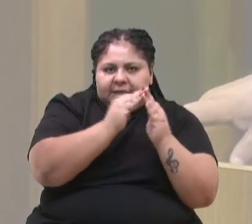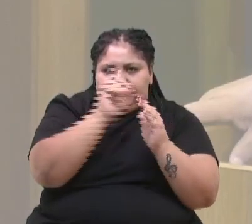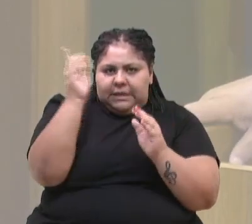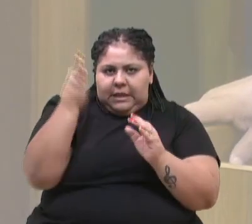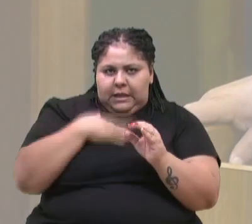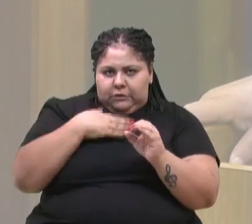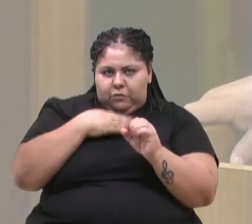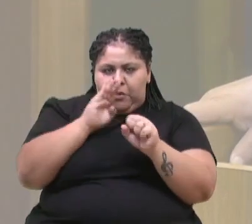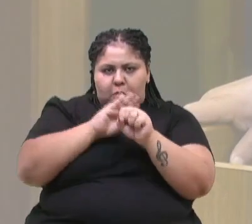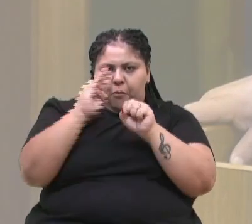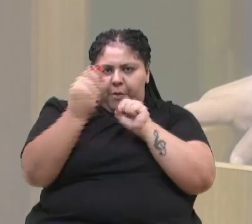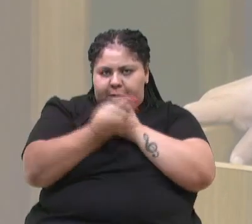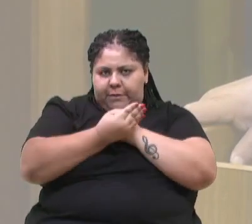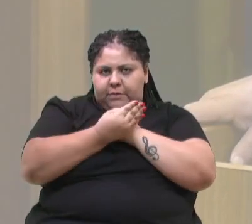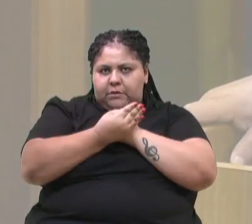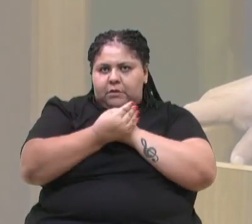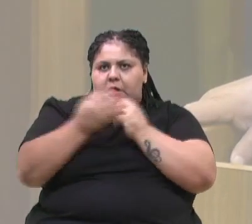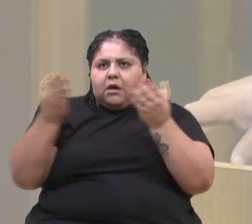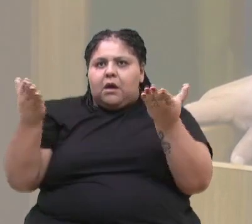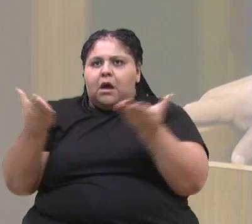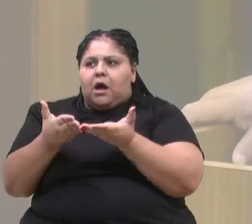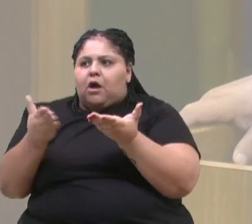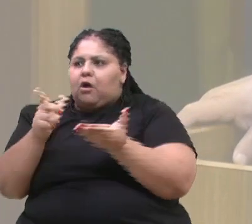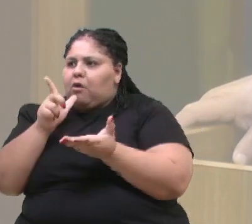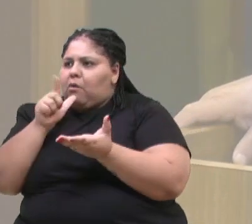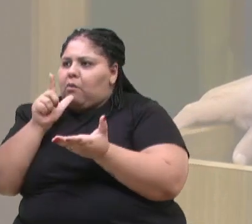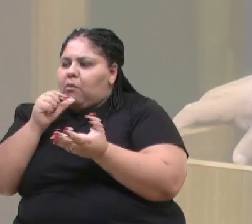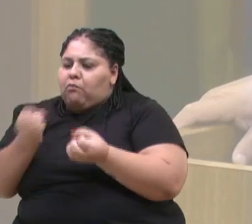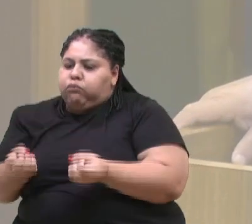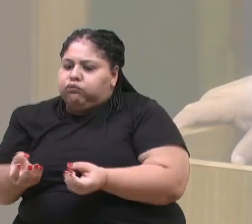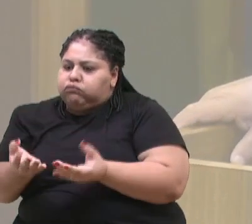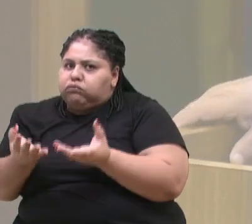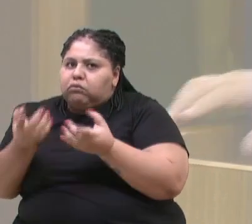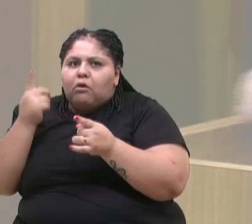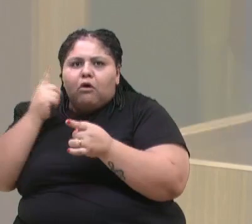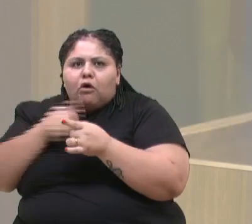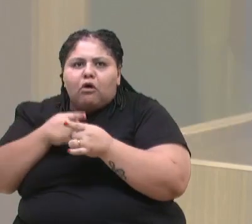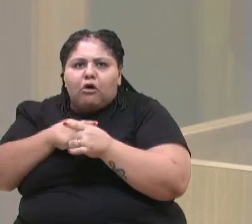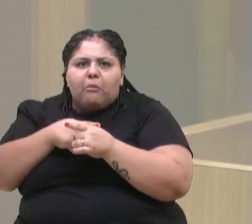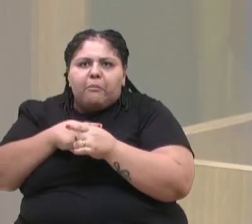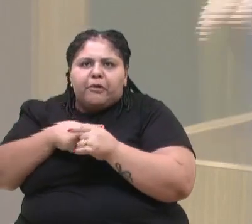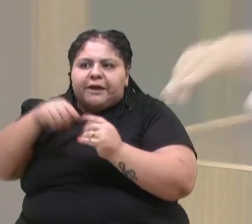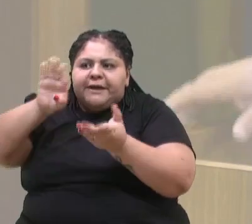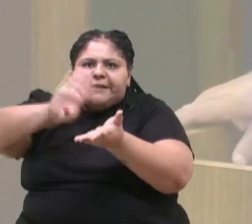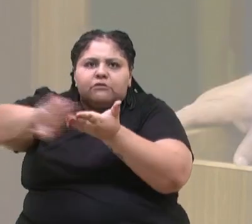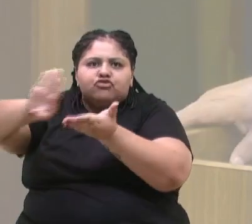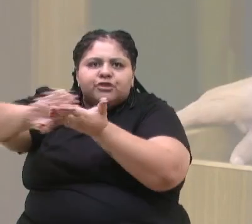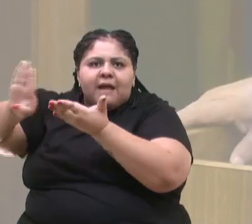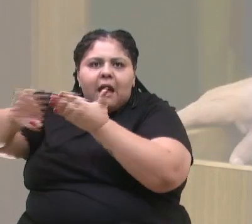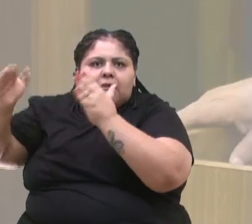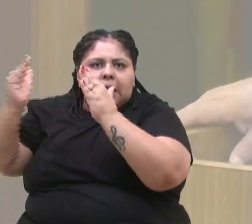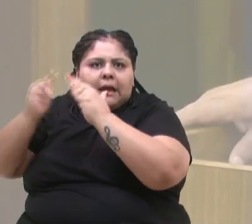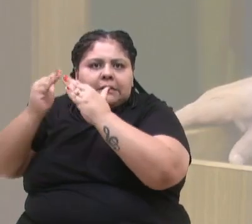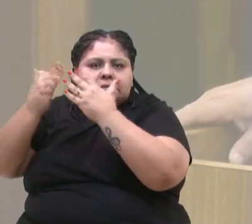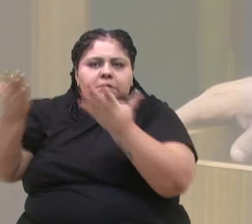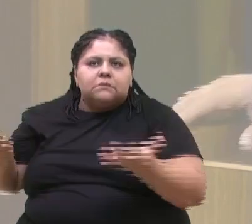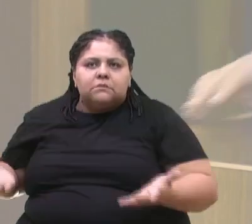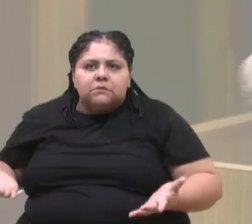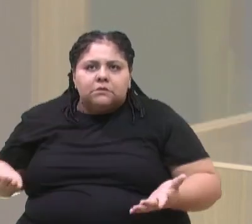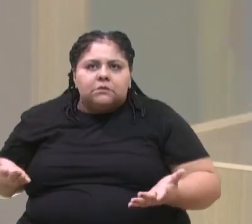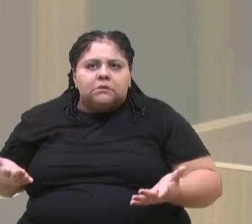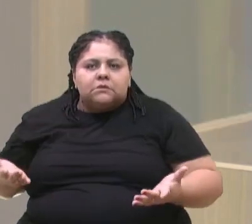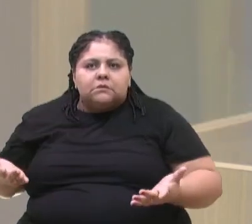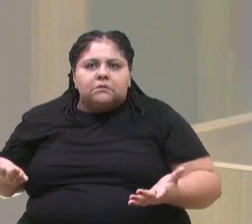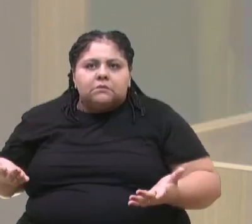desobstruir. Daí agora, nos alagamentos, mas por que essa casa não foi removida? Não, foi ocupada a casa. Mas a casa